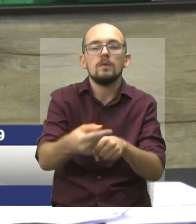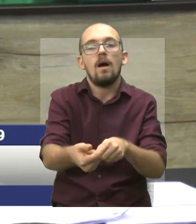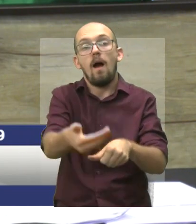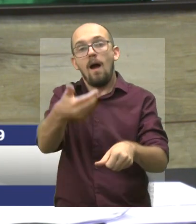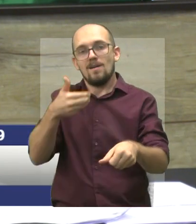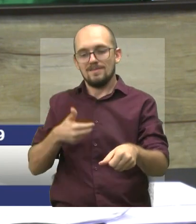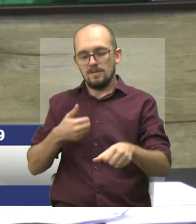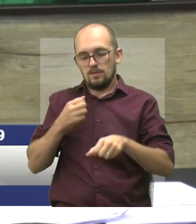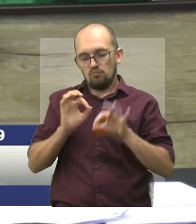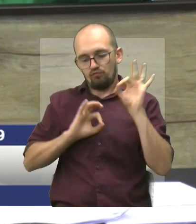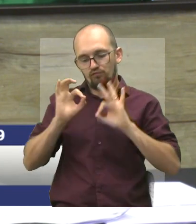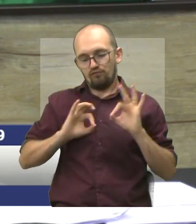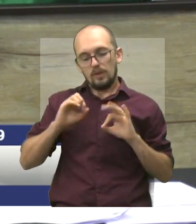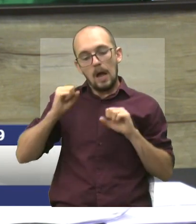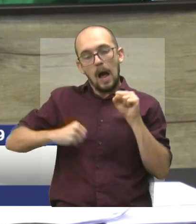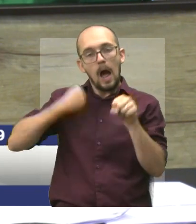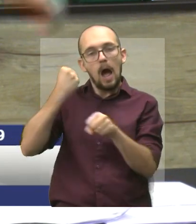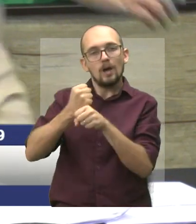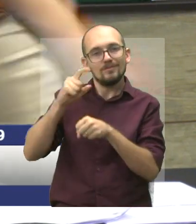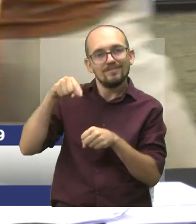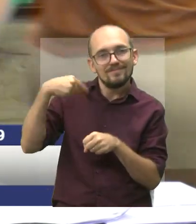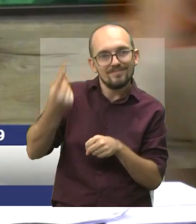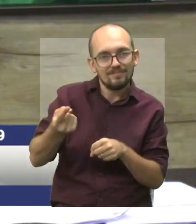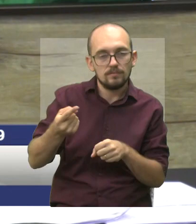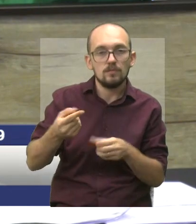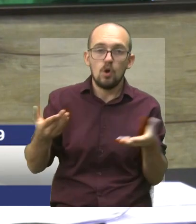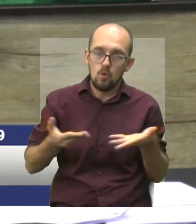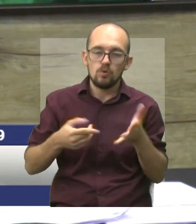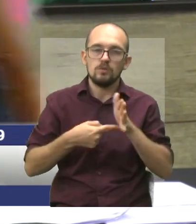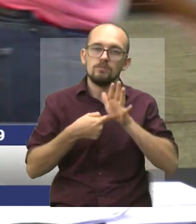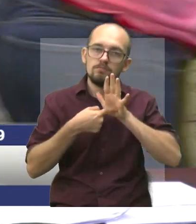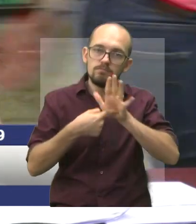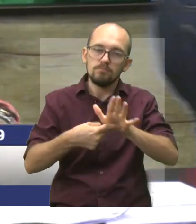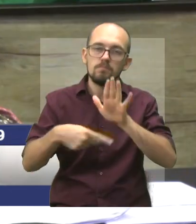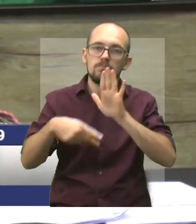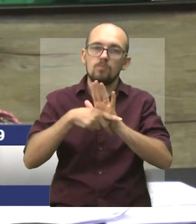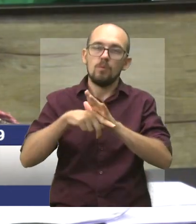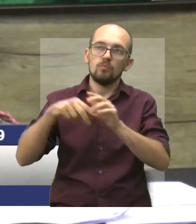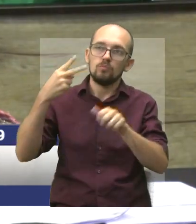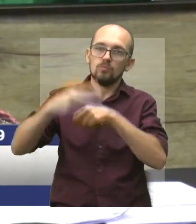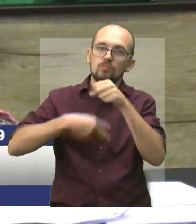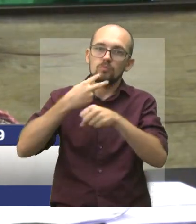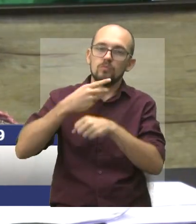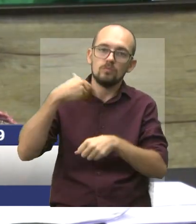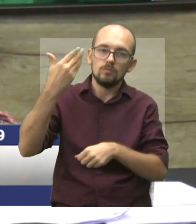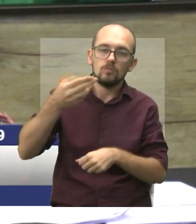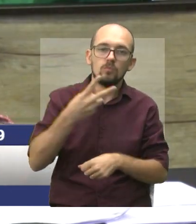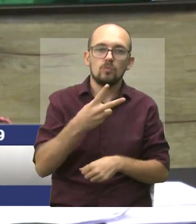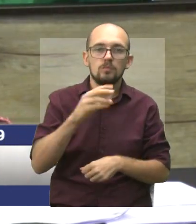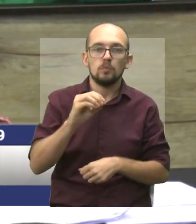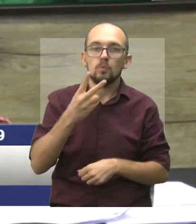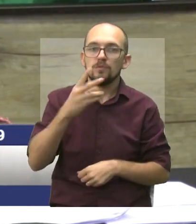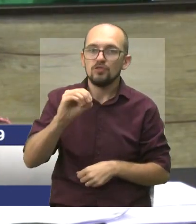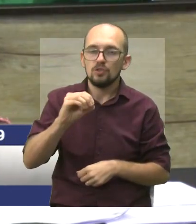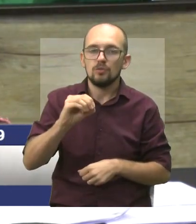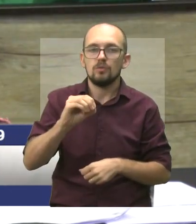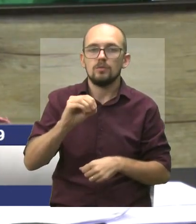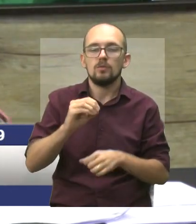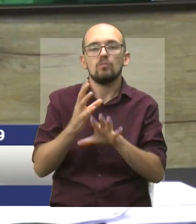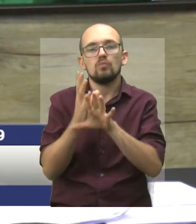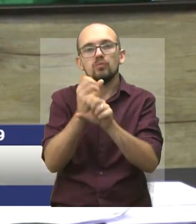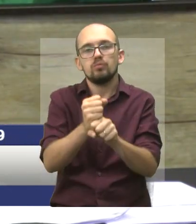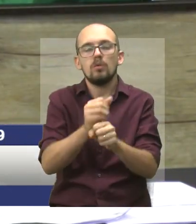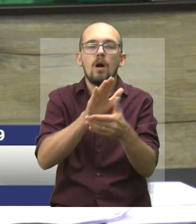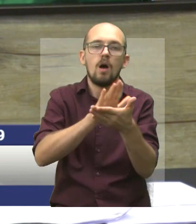apresentar a LDO para o ano de 2020. Quero também salientar aos